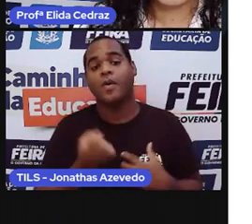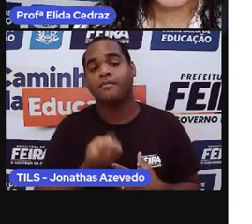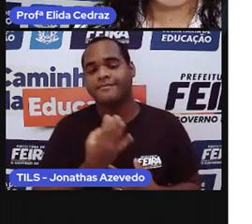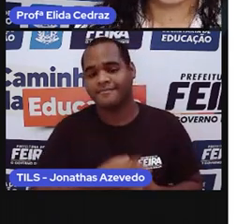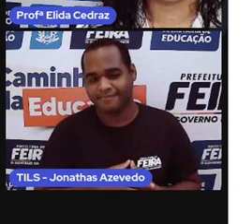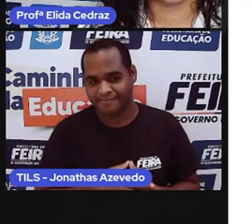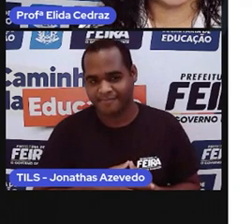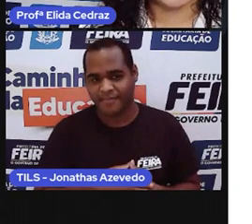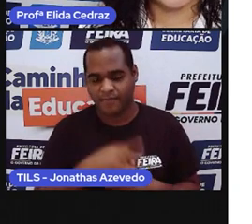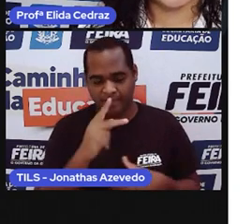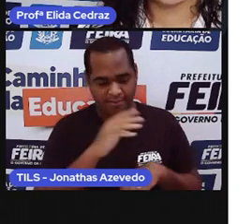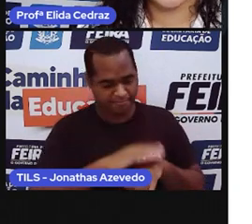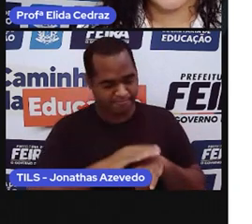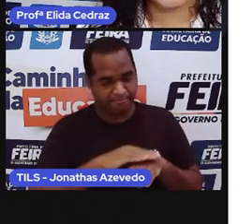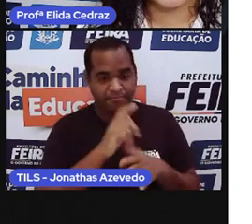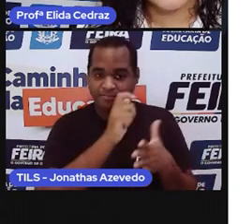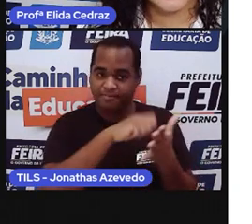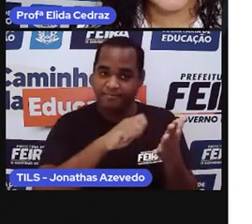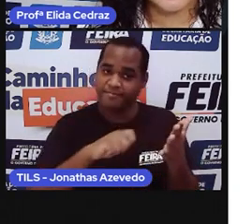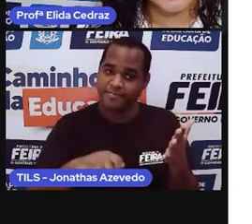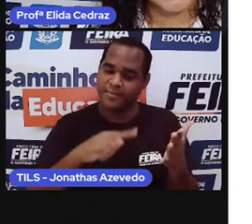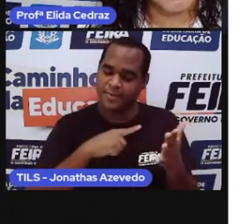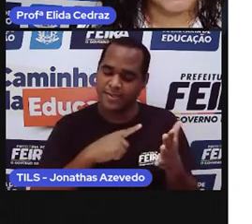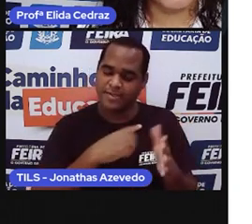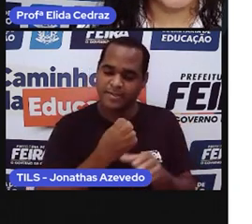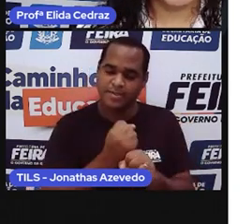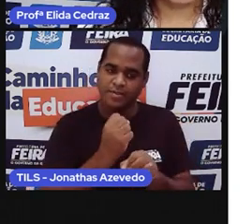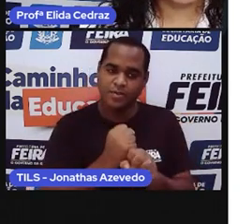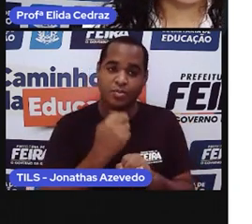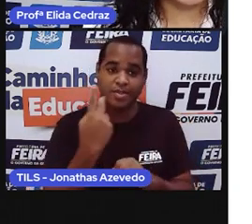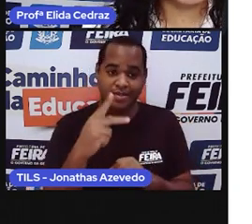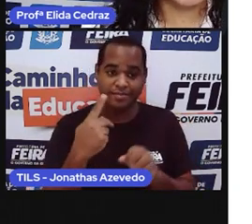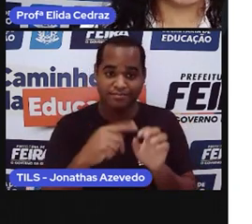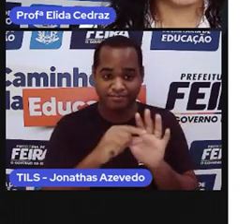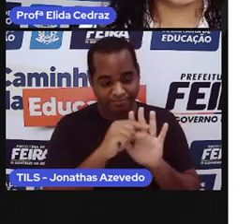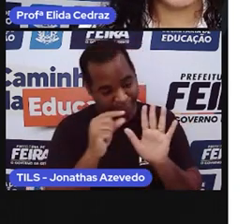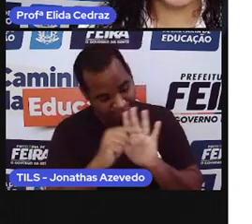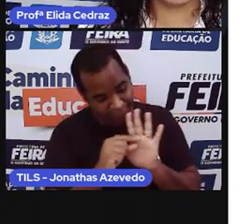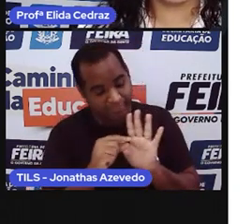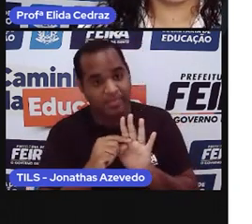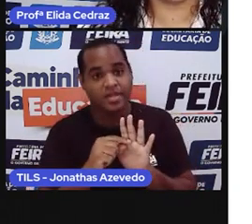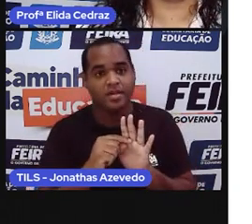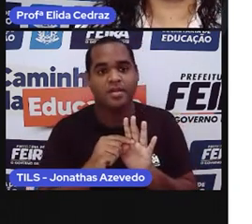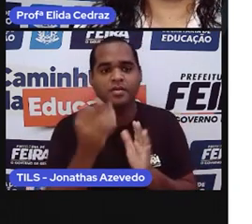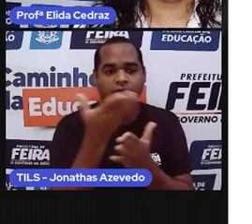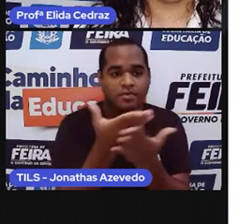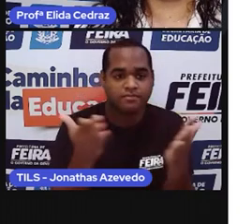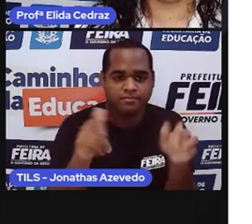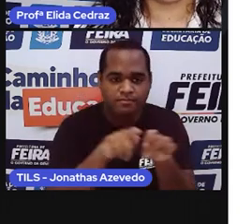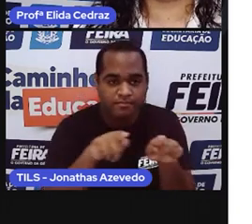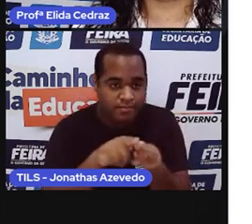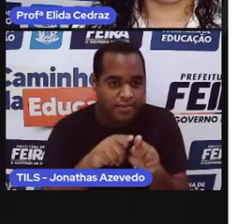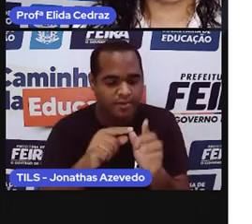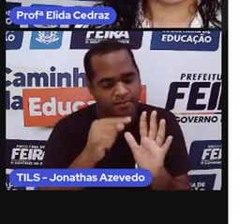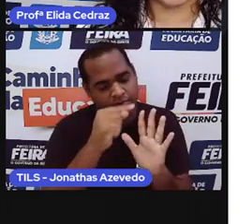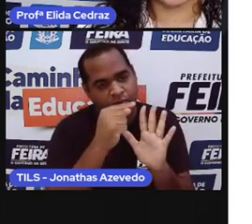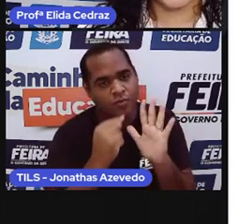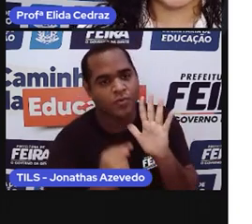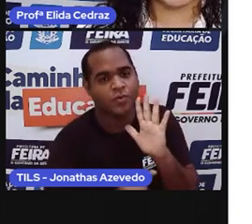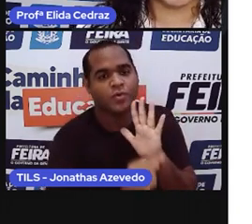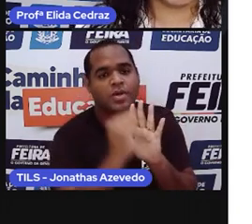e escrever a quantidade aí nessa linha. Você também vai circular a